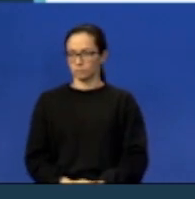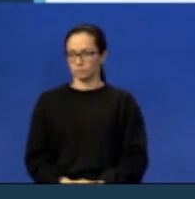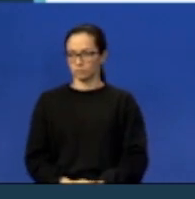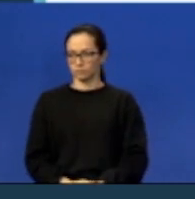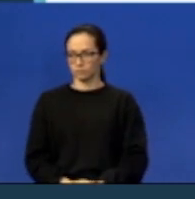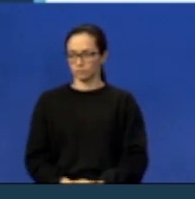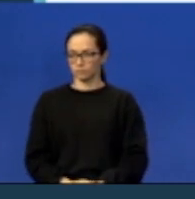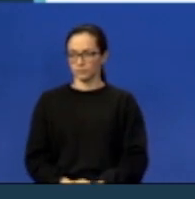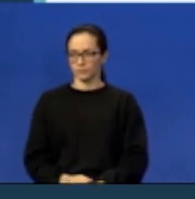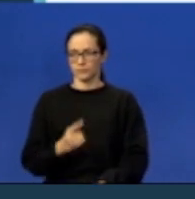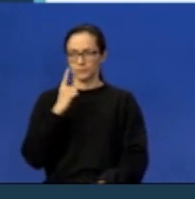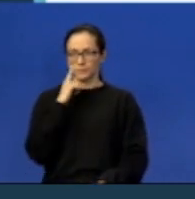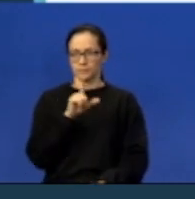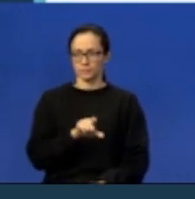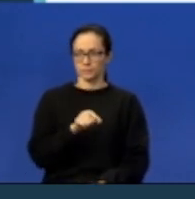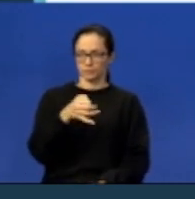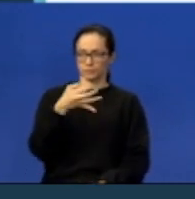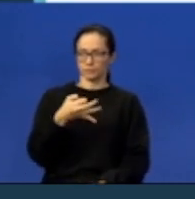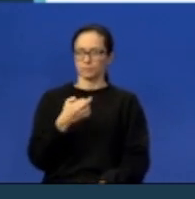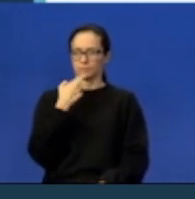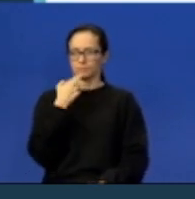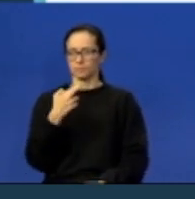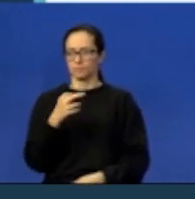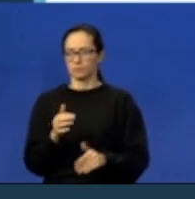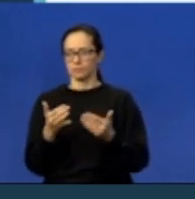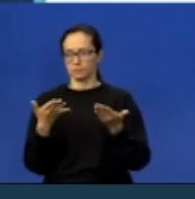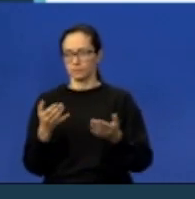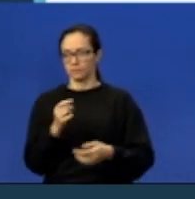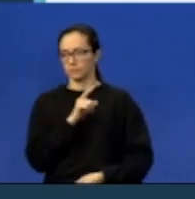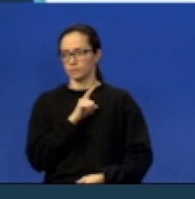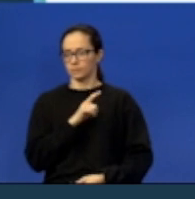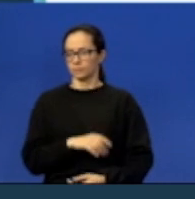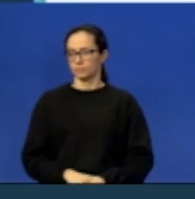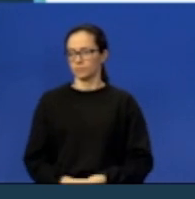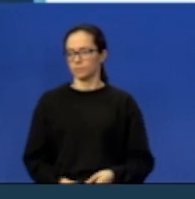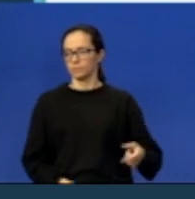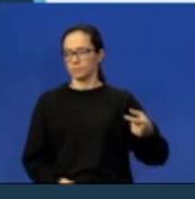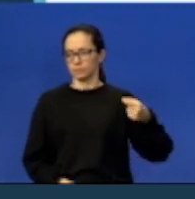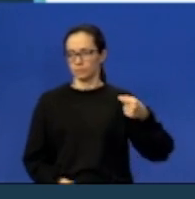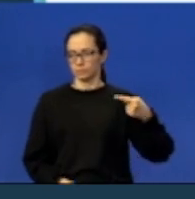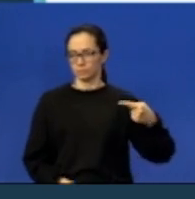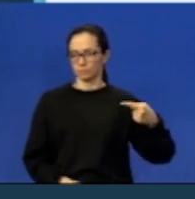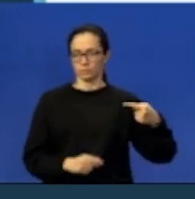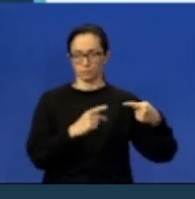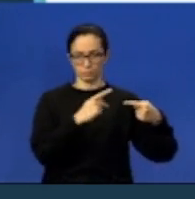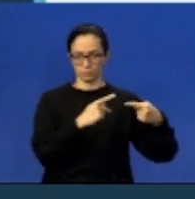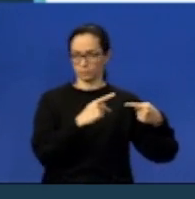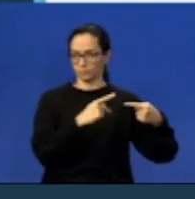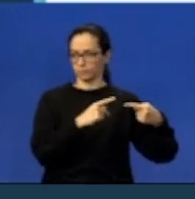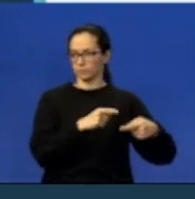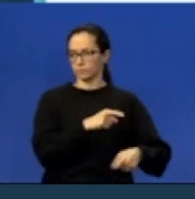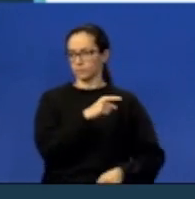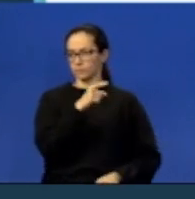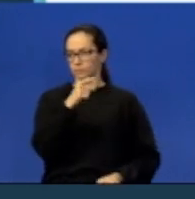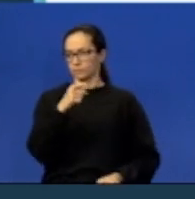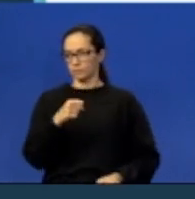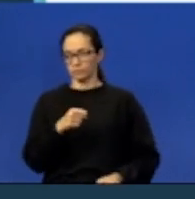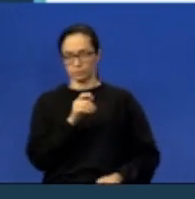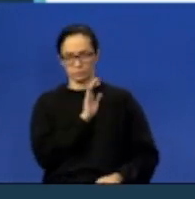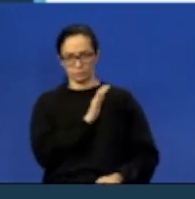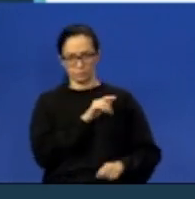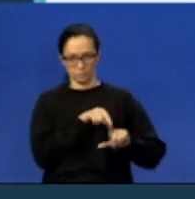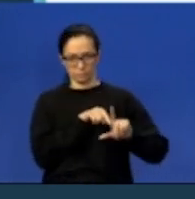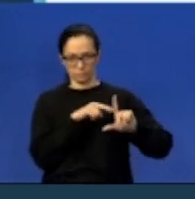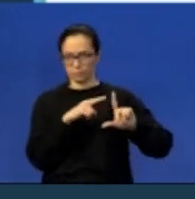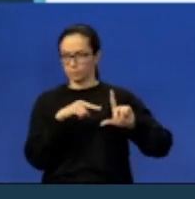Então, analisando as afirmações, né, as seguintes afirmativas, o item 1 fala sobre a onda P no traçado de um